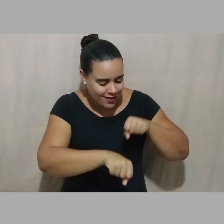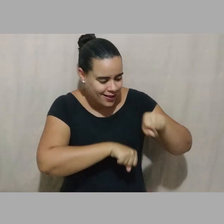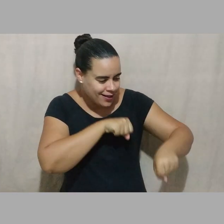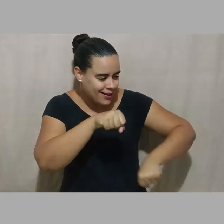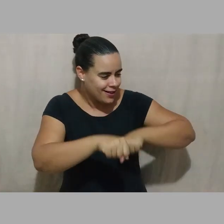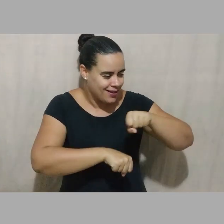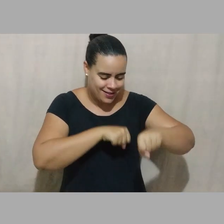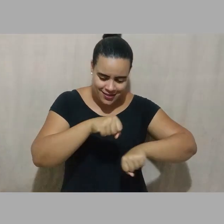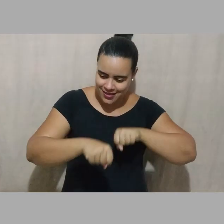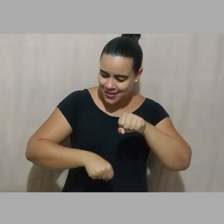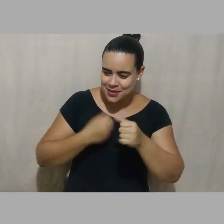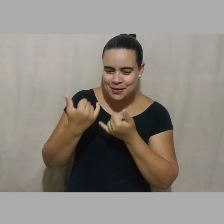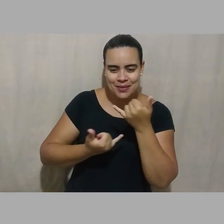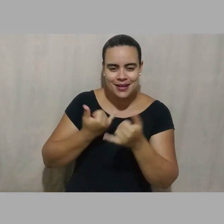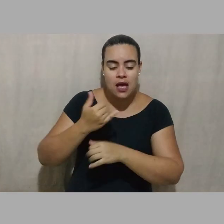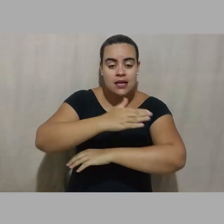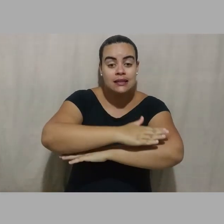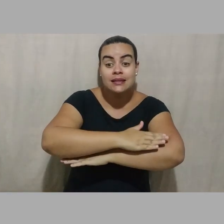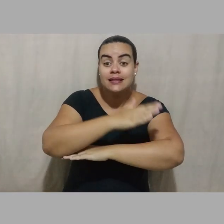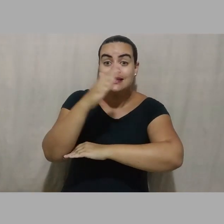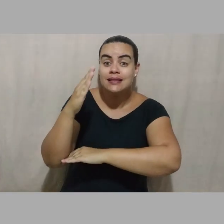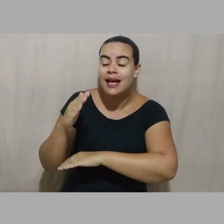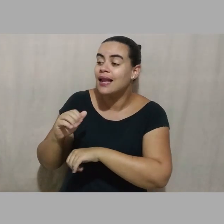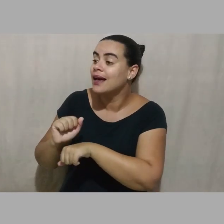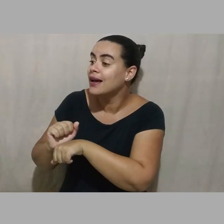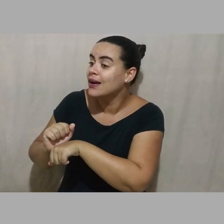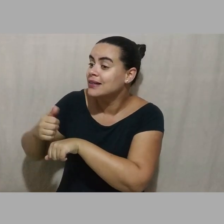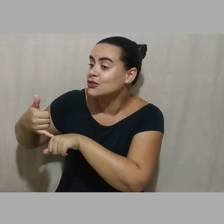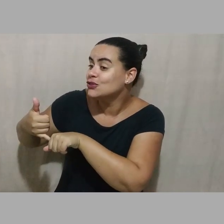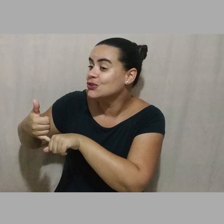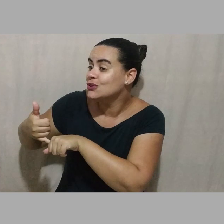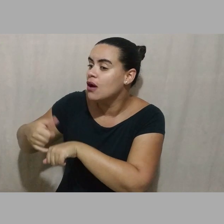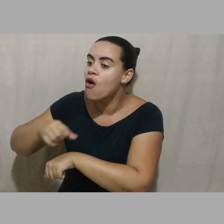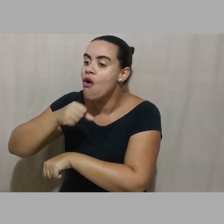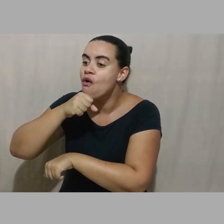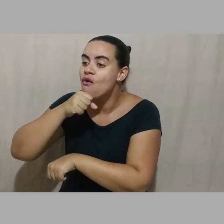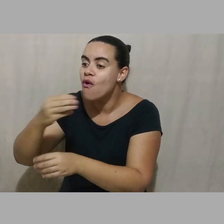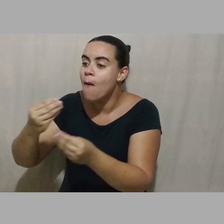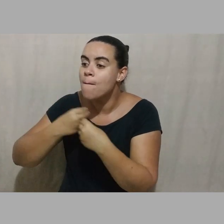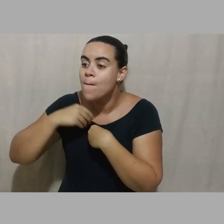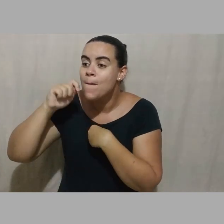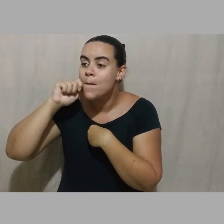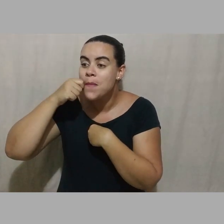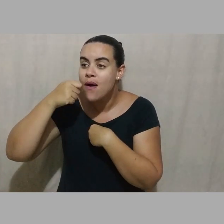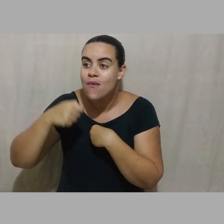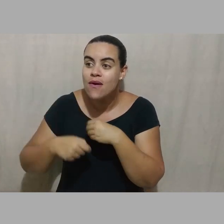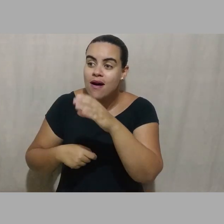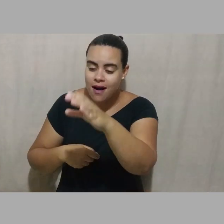para reabastecer perto da grade da janela, por onde a minha avó me passava uns pedacinhos de pão com geleia de